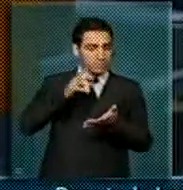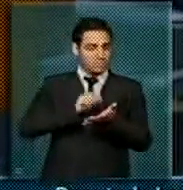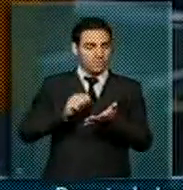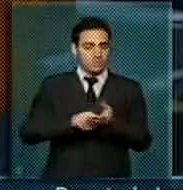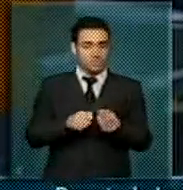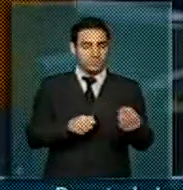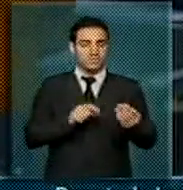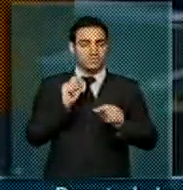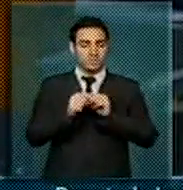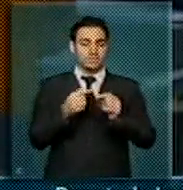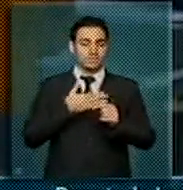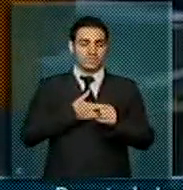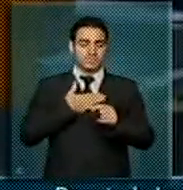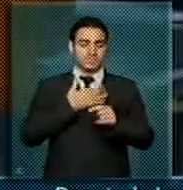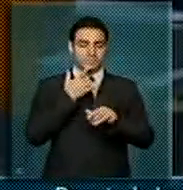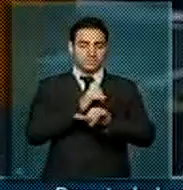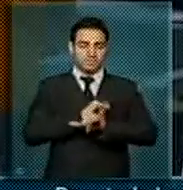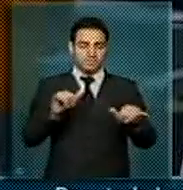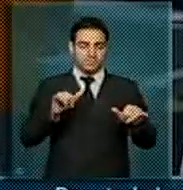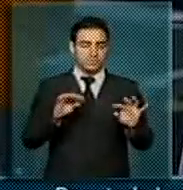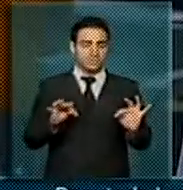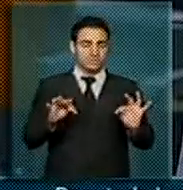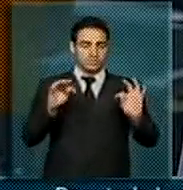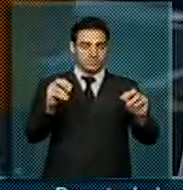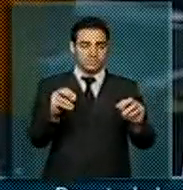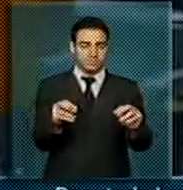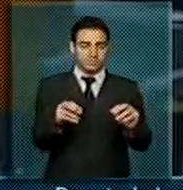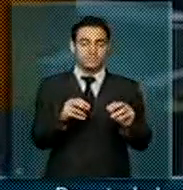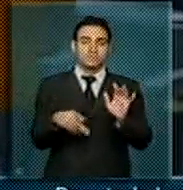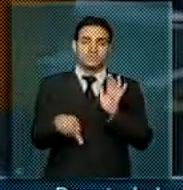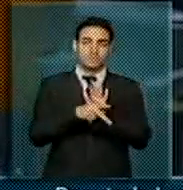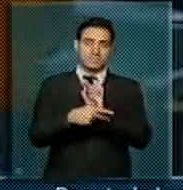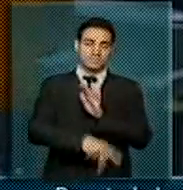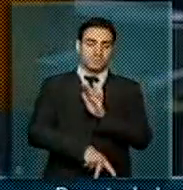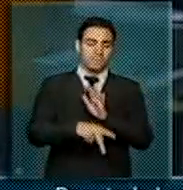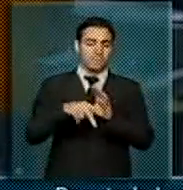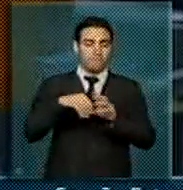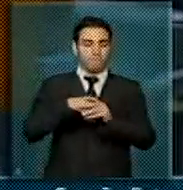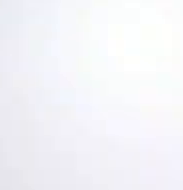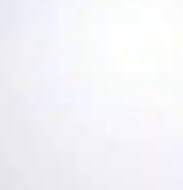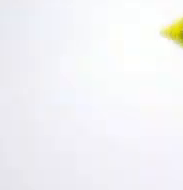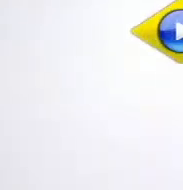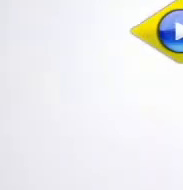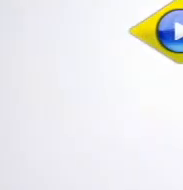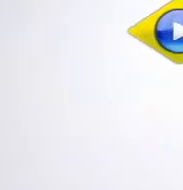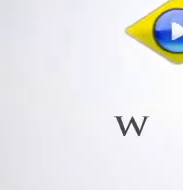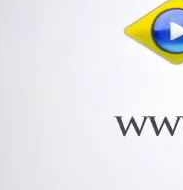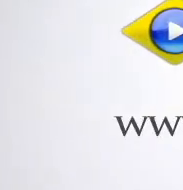presidente, que fosse divulgado em todos os órgãos de comunicação dessa casa. Muito obrigado, senhor presidente.